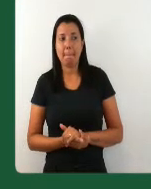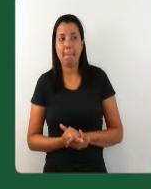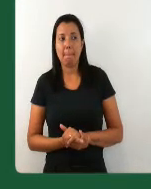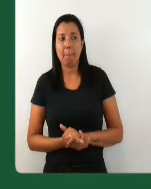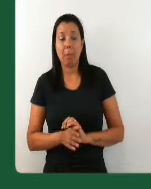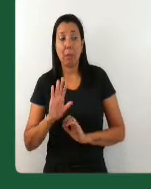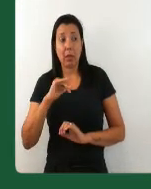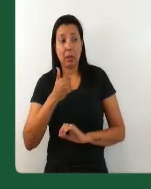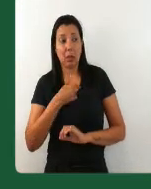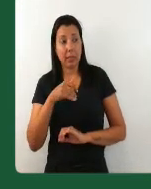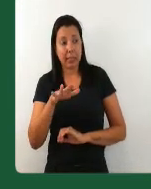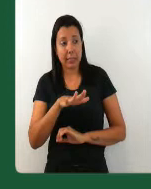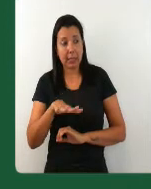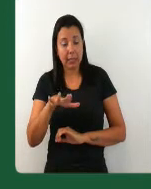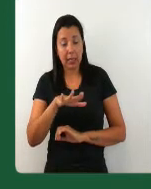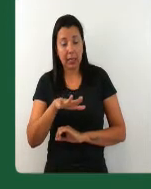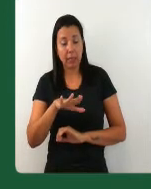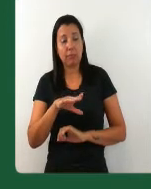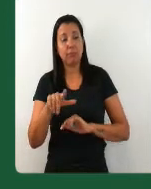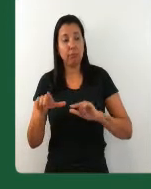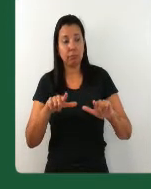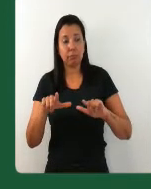As nossas áreas de atuação.